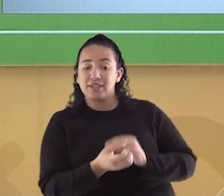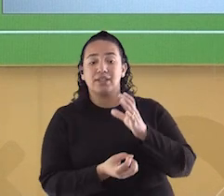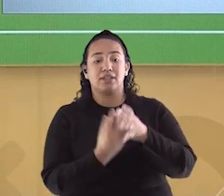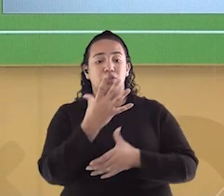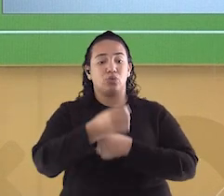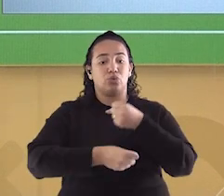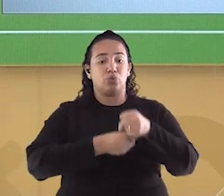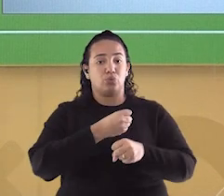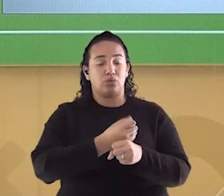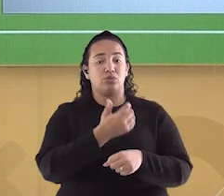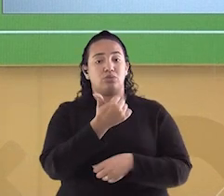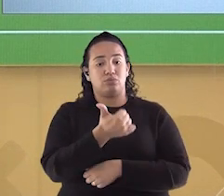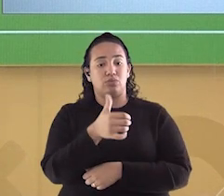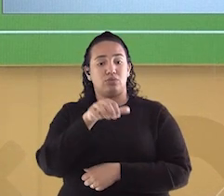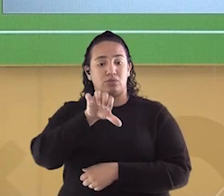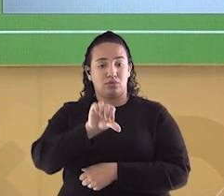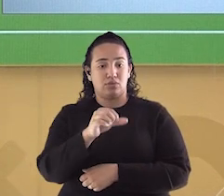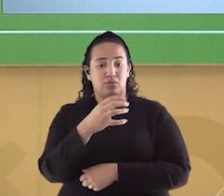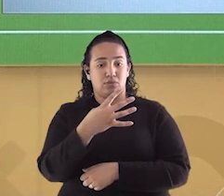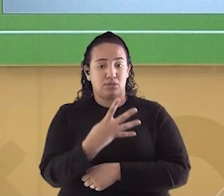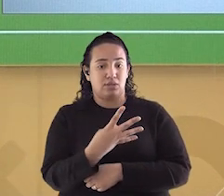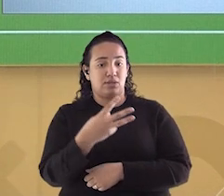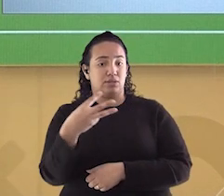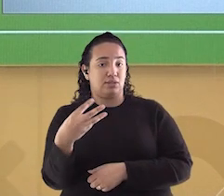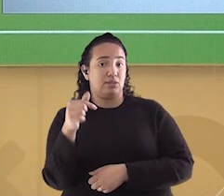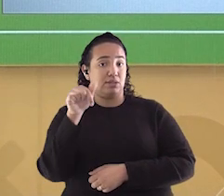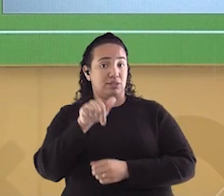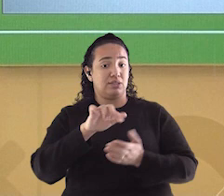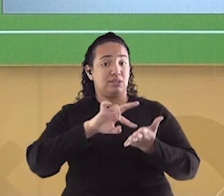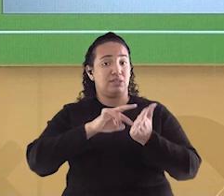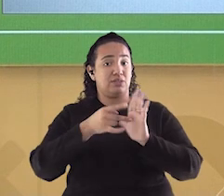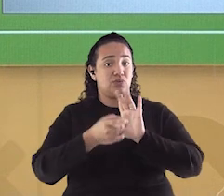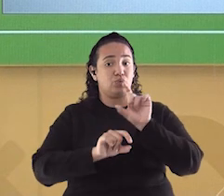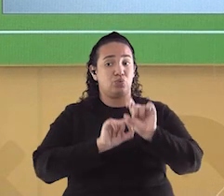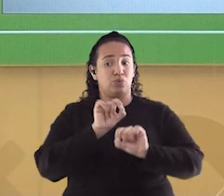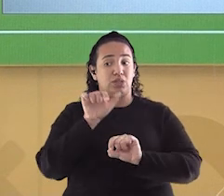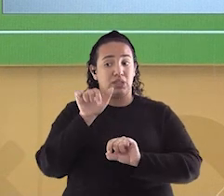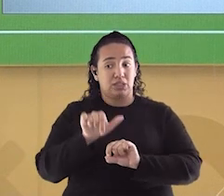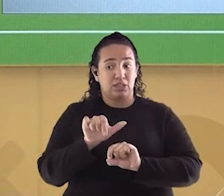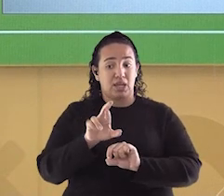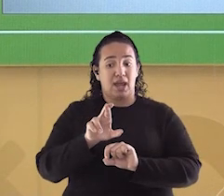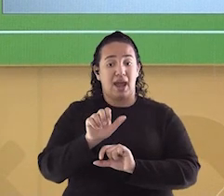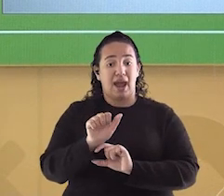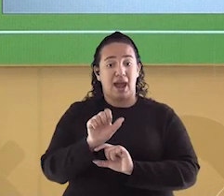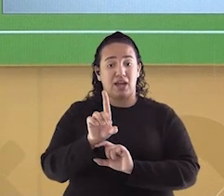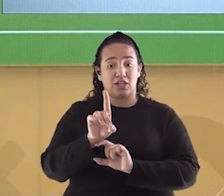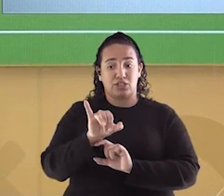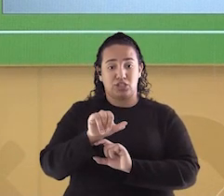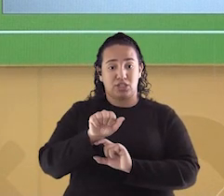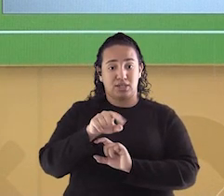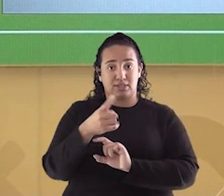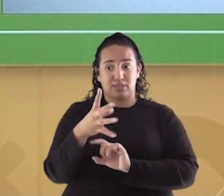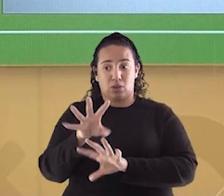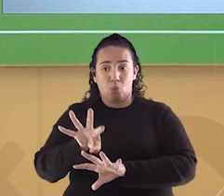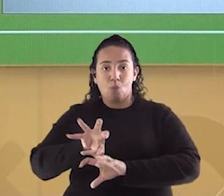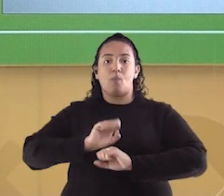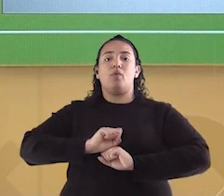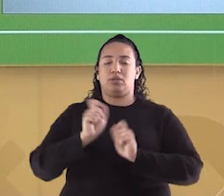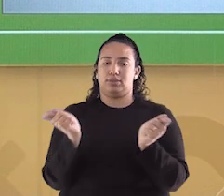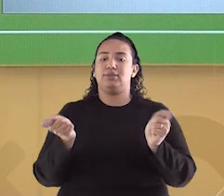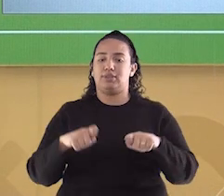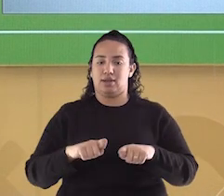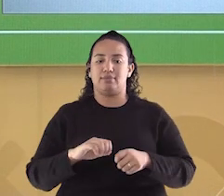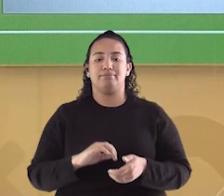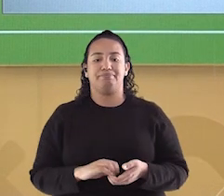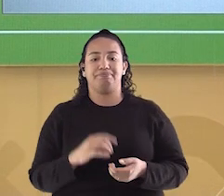um ano após a explosão da bomba de Hiroshima, e indica risco de contaminação por radiação. É um trevo com as folhas